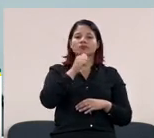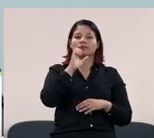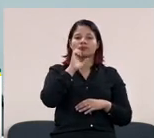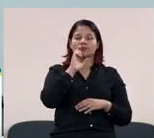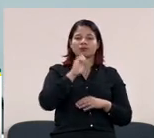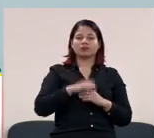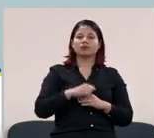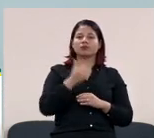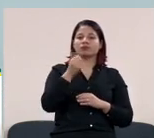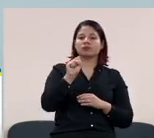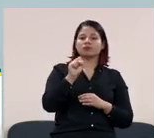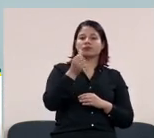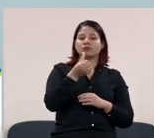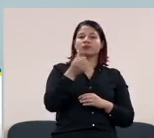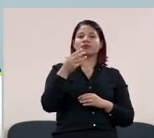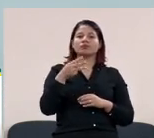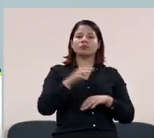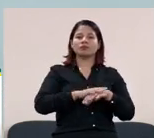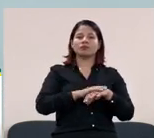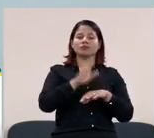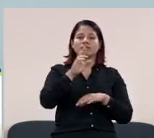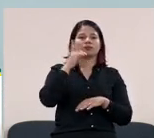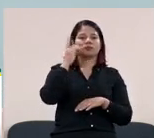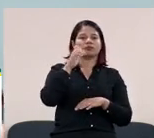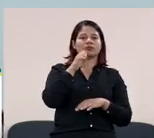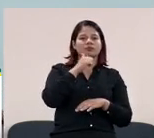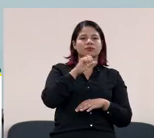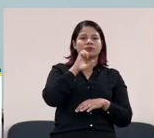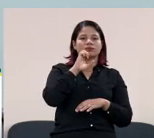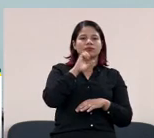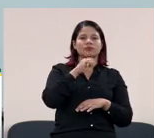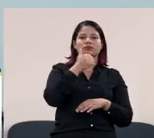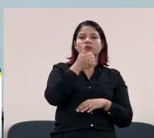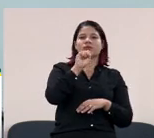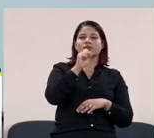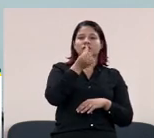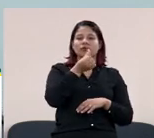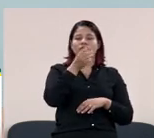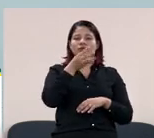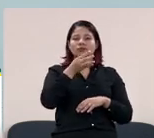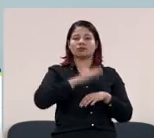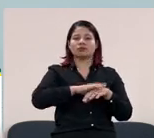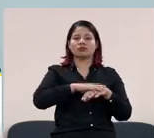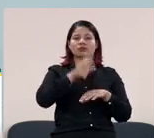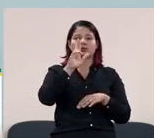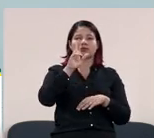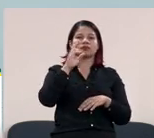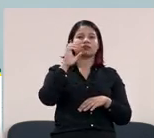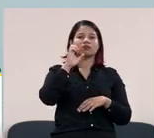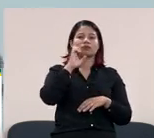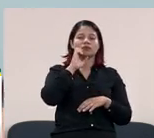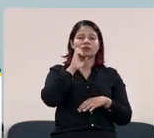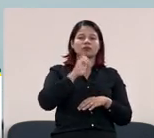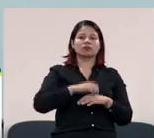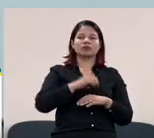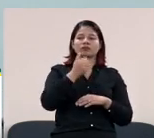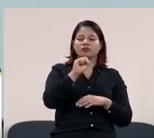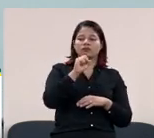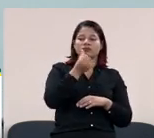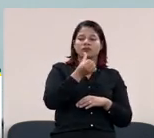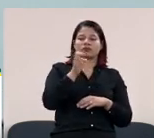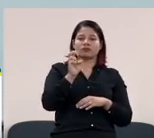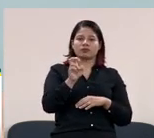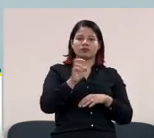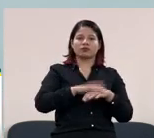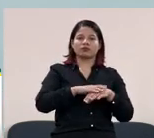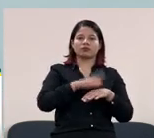de autoria da deputada Edna Alzeia, indicação 1864, de autoria da deputada Edna Alzeia, indicação 1865, de